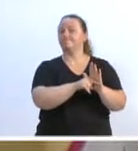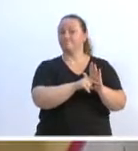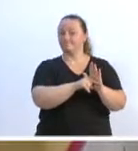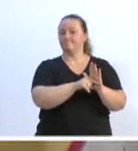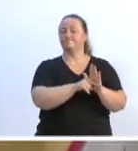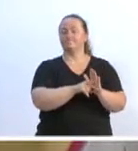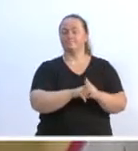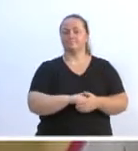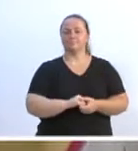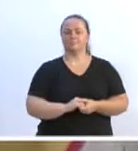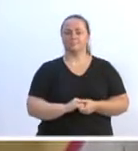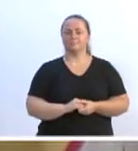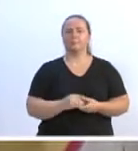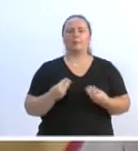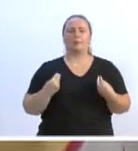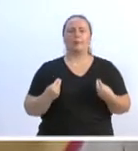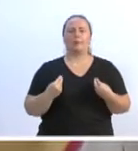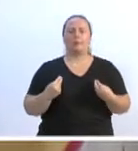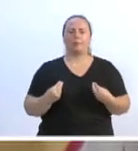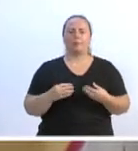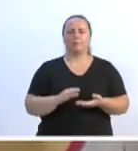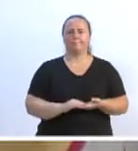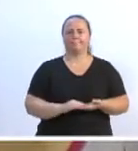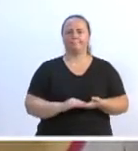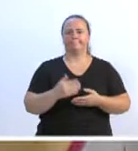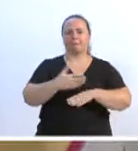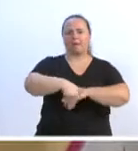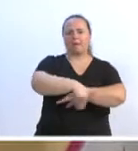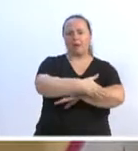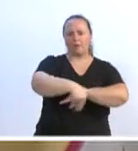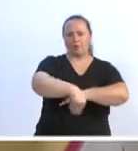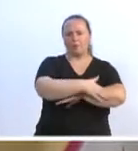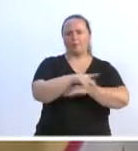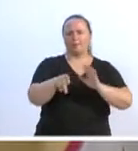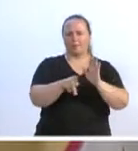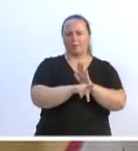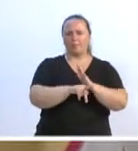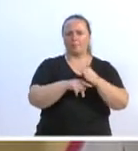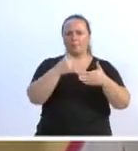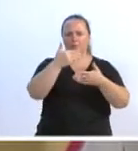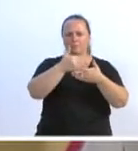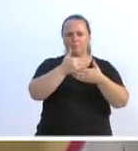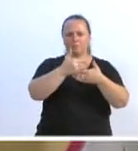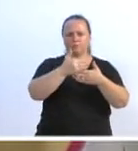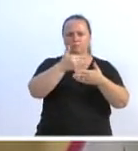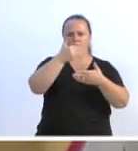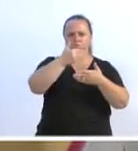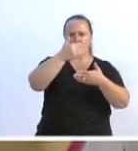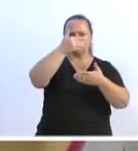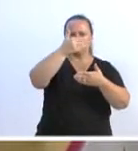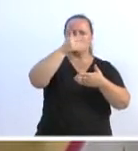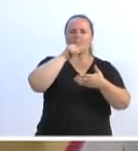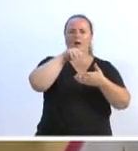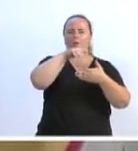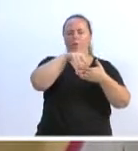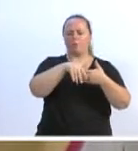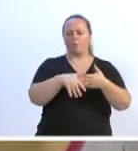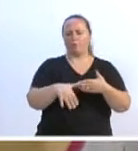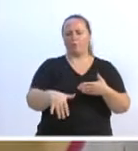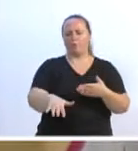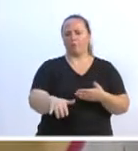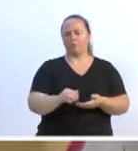à manutenção das ruas lá da barragem de bater quando as águas estão